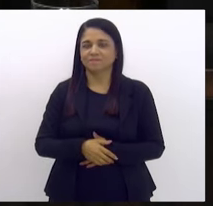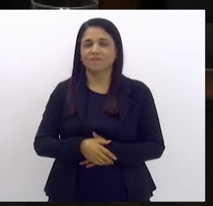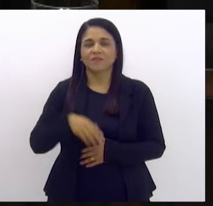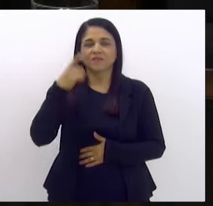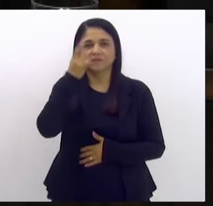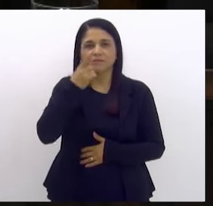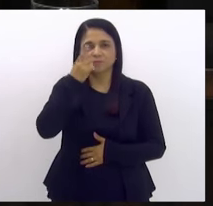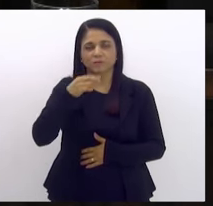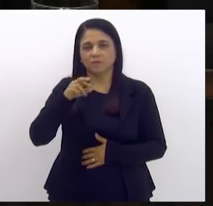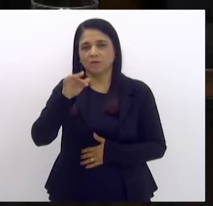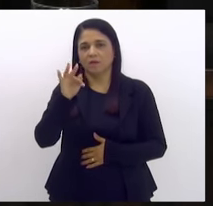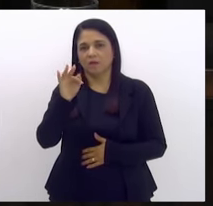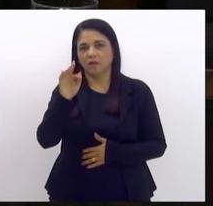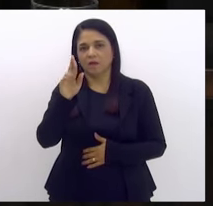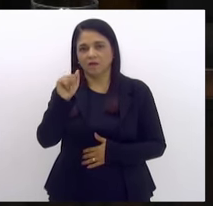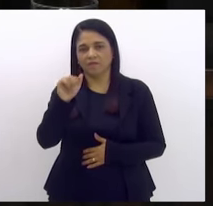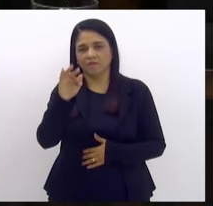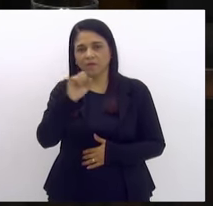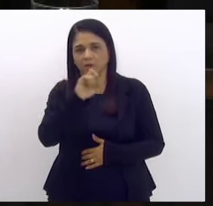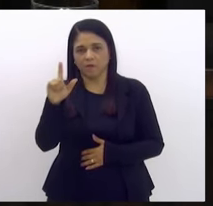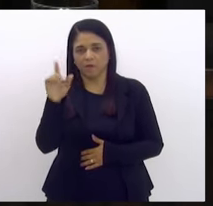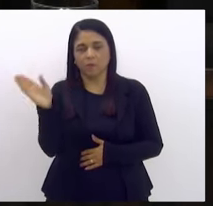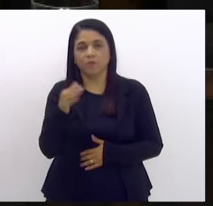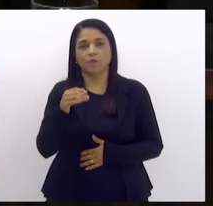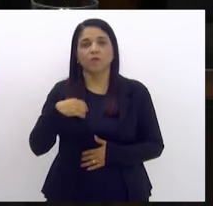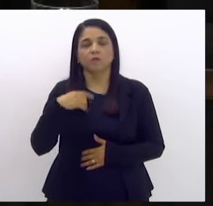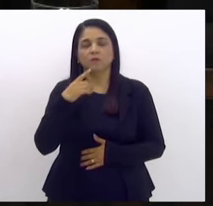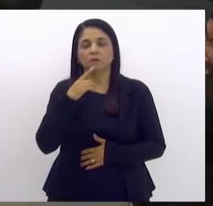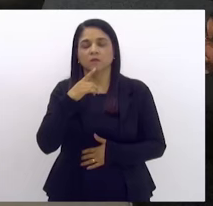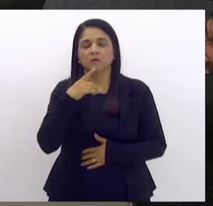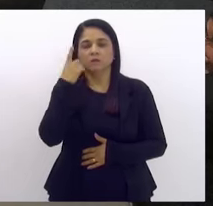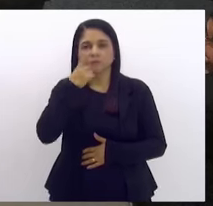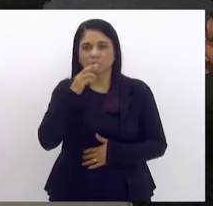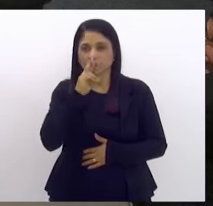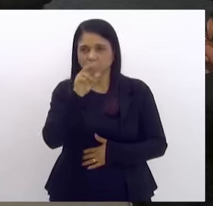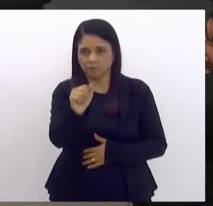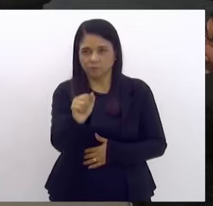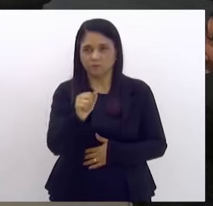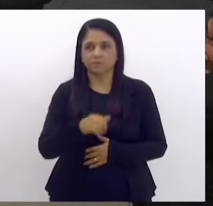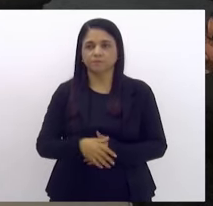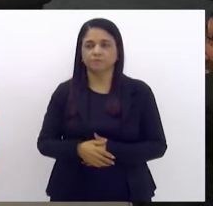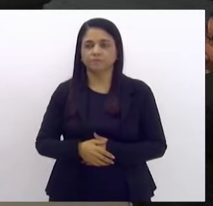Deputado Rafael Nobre. Deputado Rodrigo Amorim.